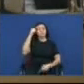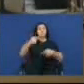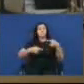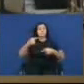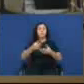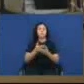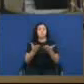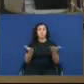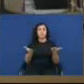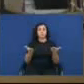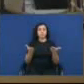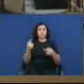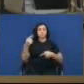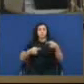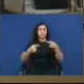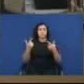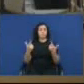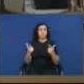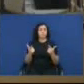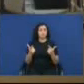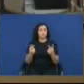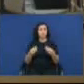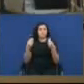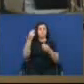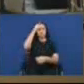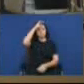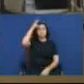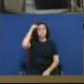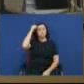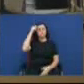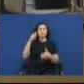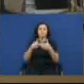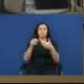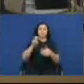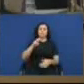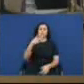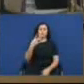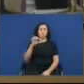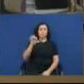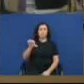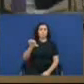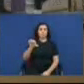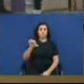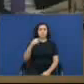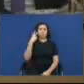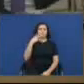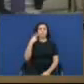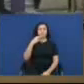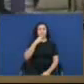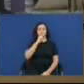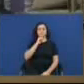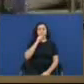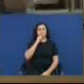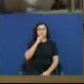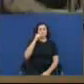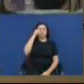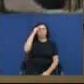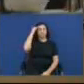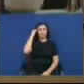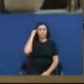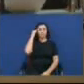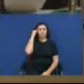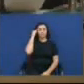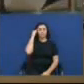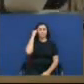discussão. Não havendo ao Executivo. Requerimento 549, agora sim, Dr. Júlio. Em